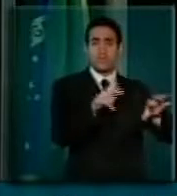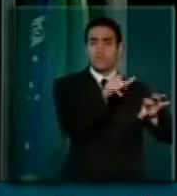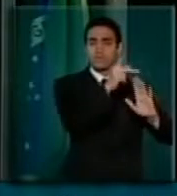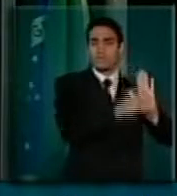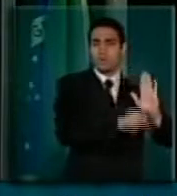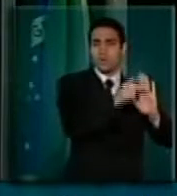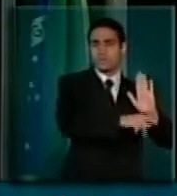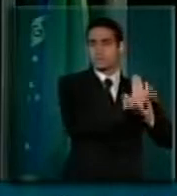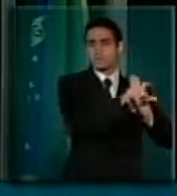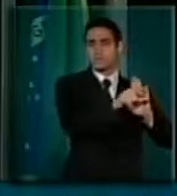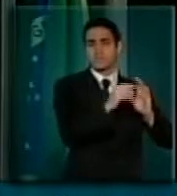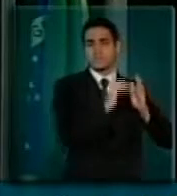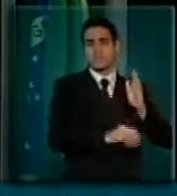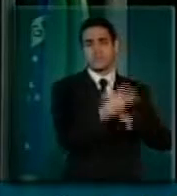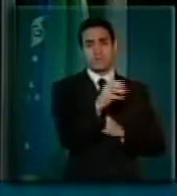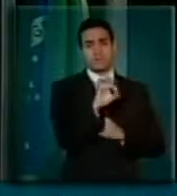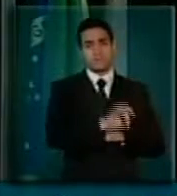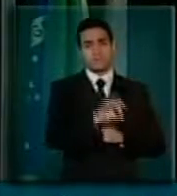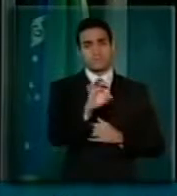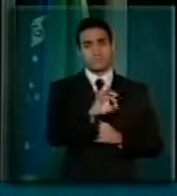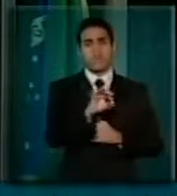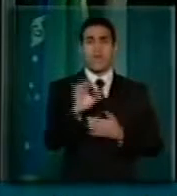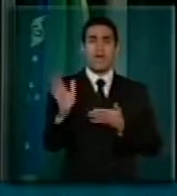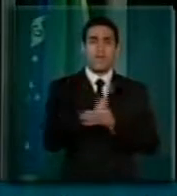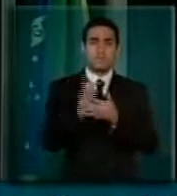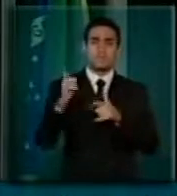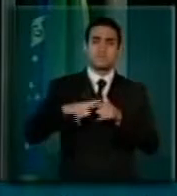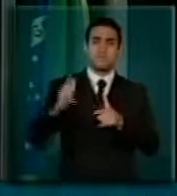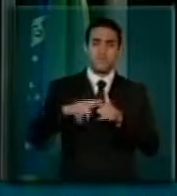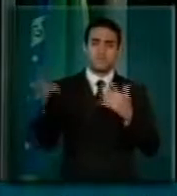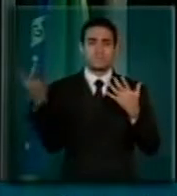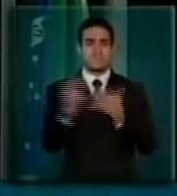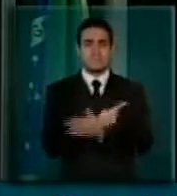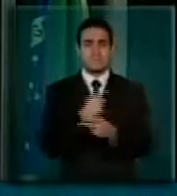tivemos alguns problemas, muitos relatórios